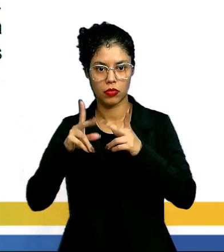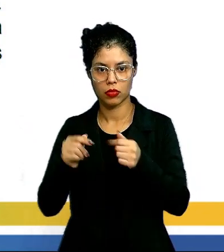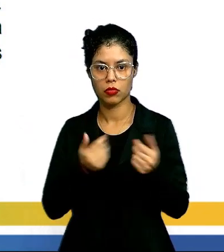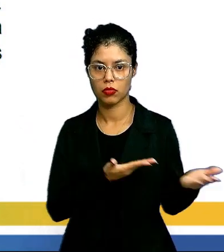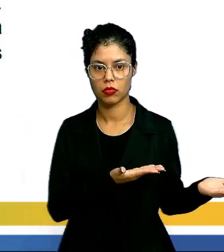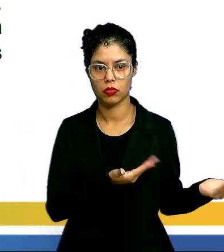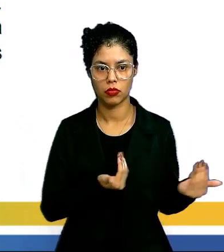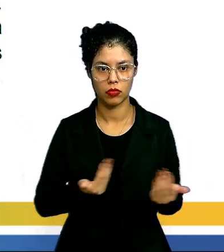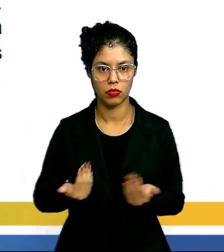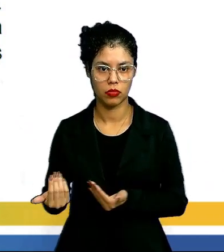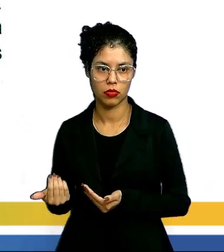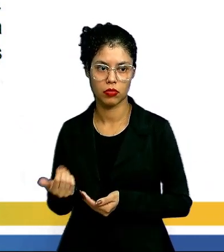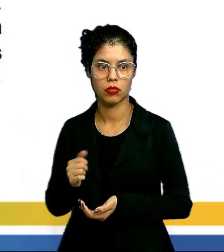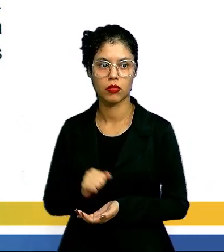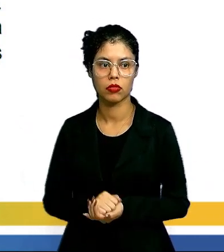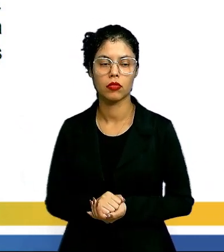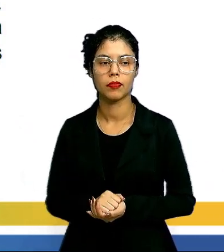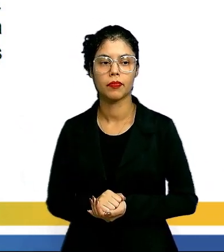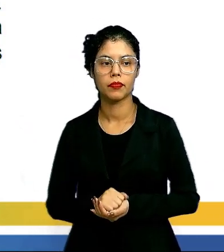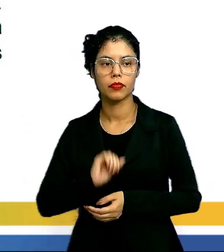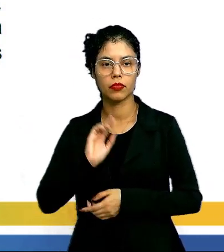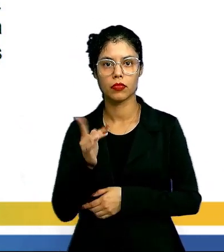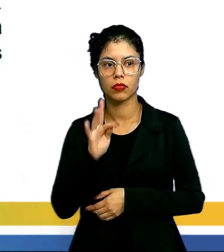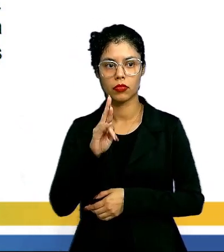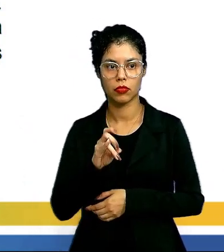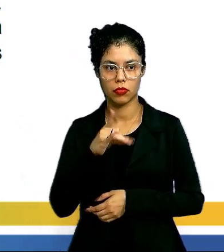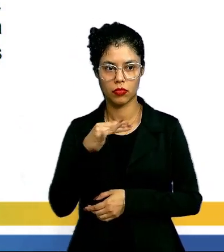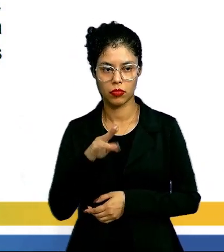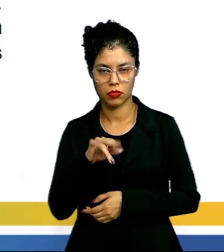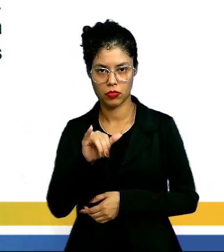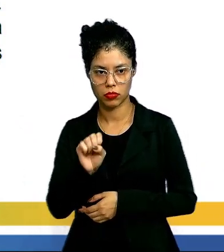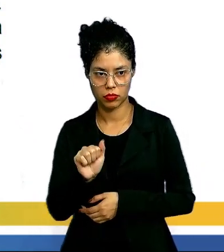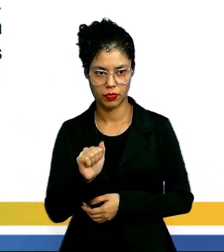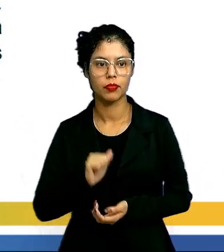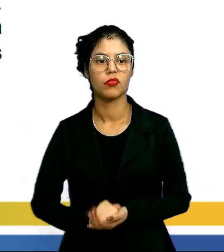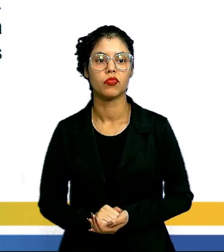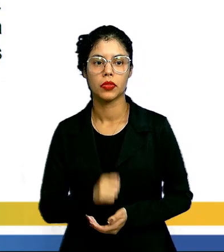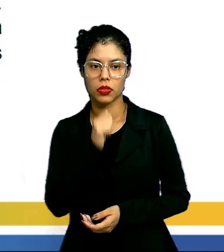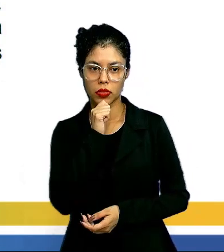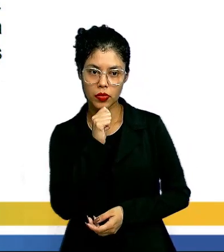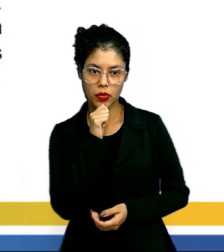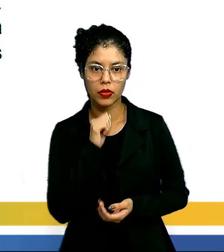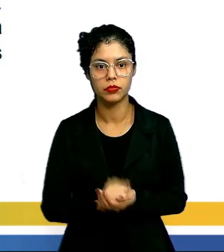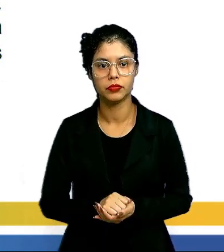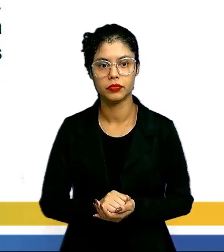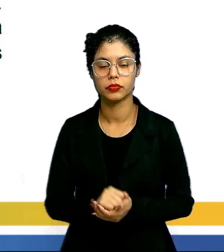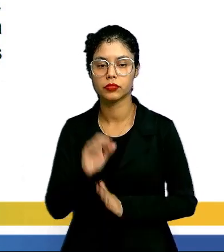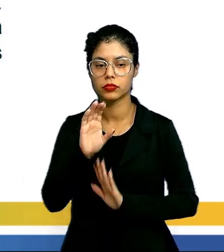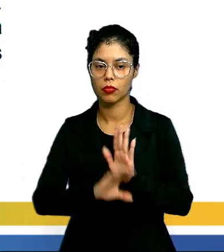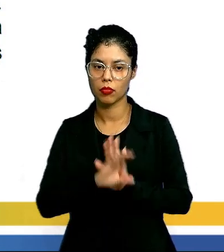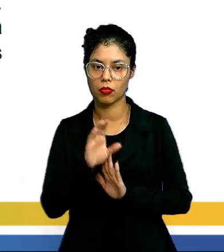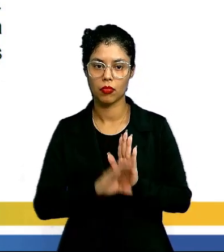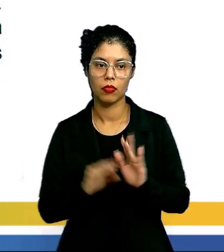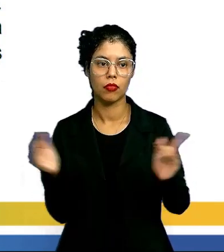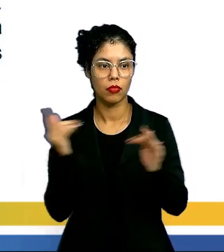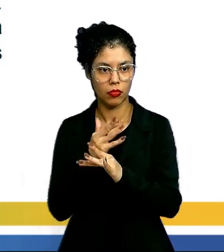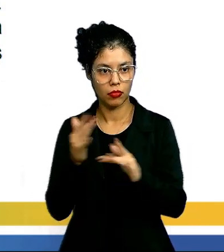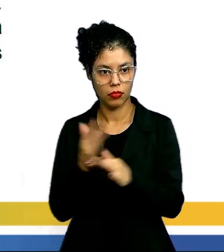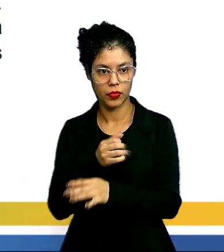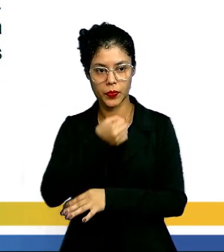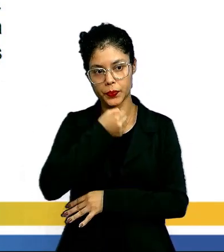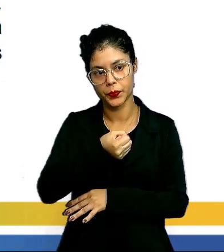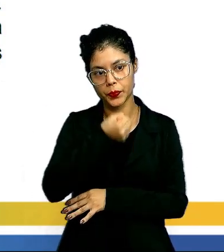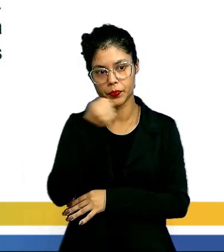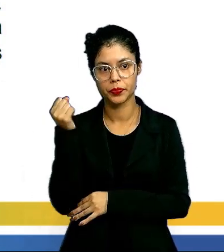mulheres da Informa são jovens e heterossexuais. A Informa tem como conteúdo central de